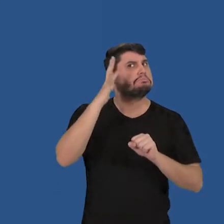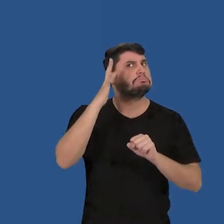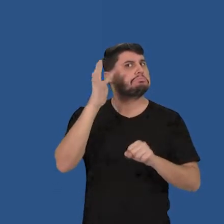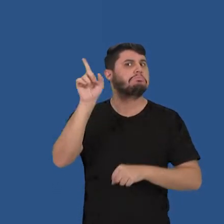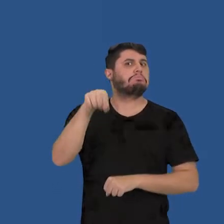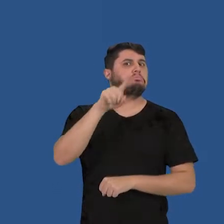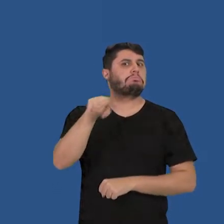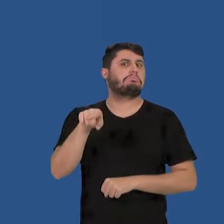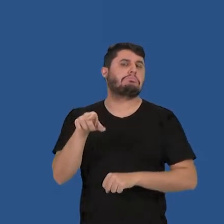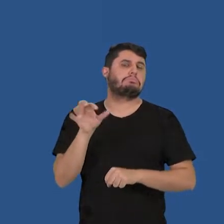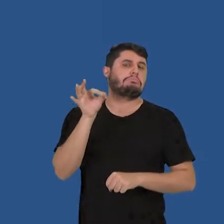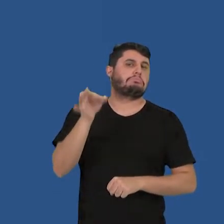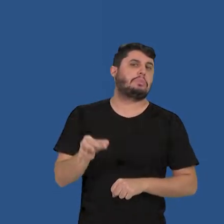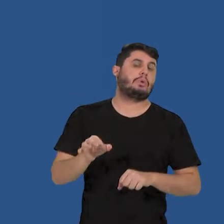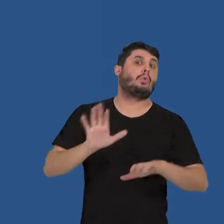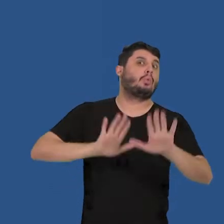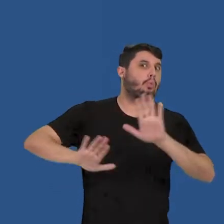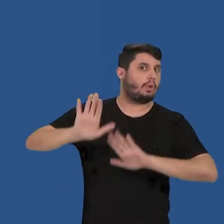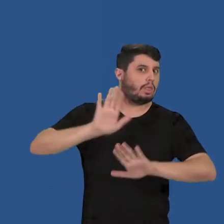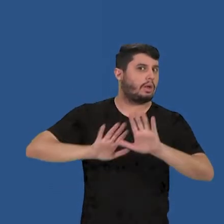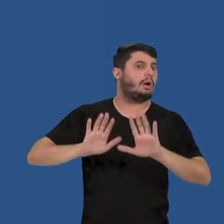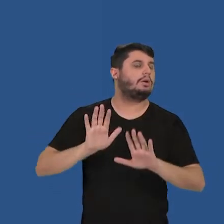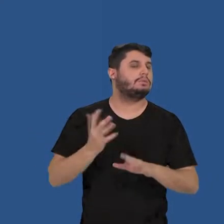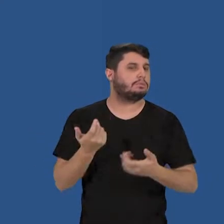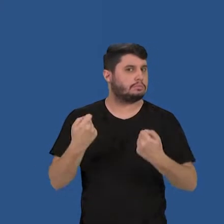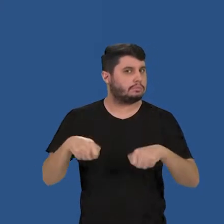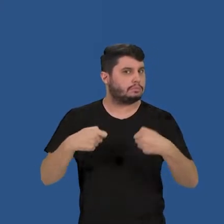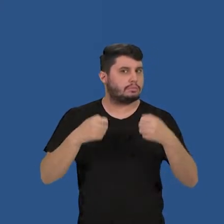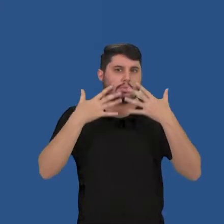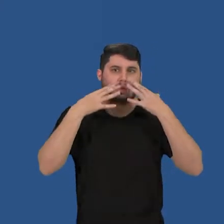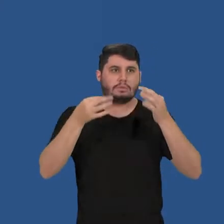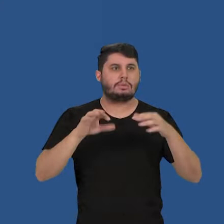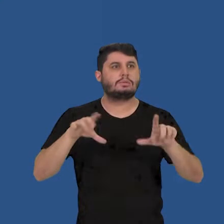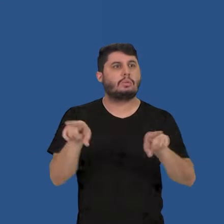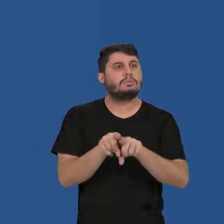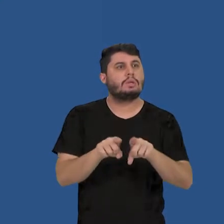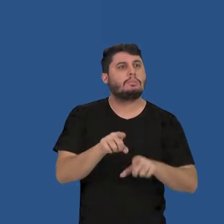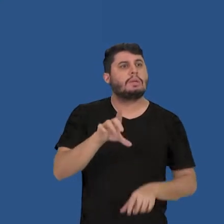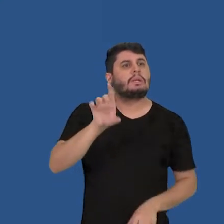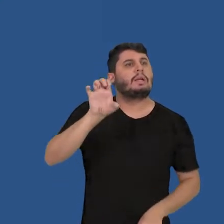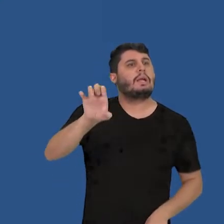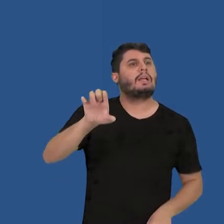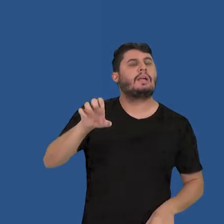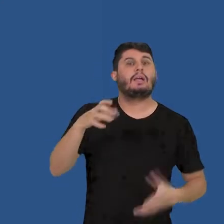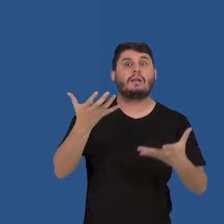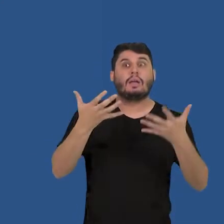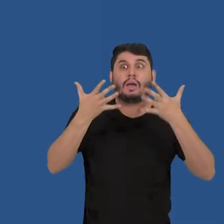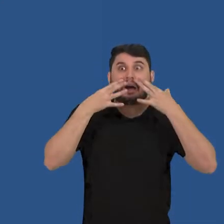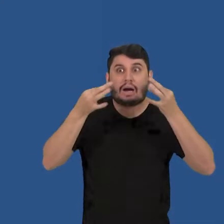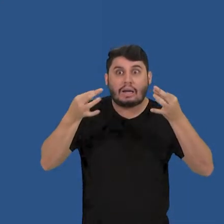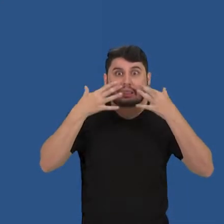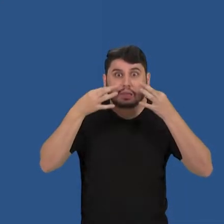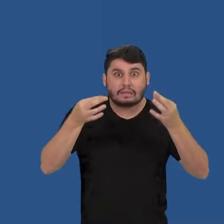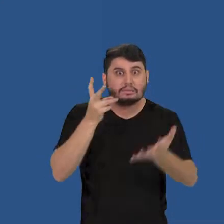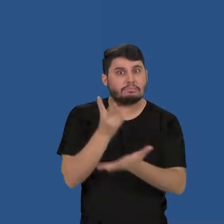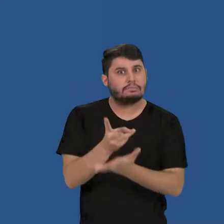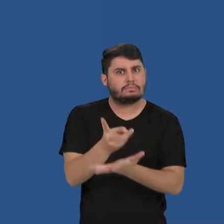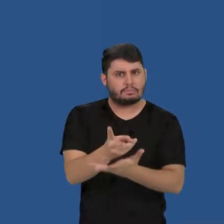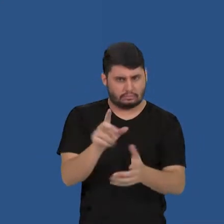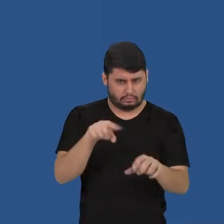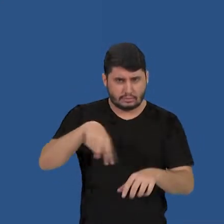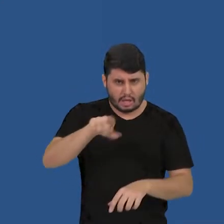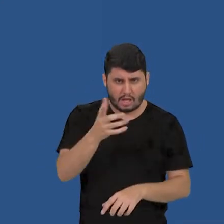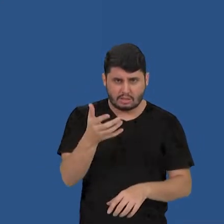nessas armadilhas. Ou quer que ele ouça atentamente? Qual é que a sociedade que não quer que a gente ouça atentamente? Quer. Mas será que isso é o aspecto crítico?